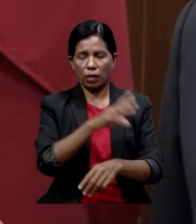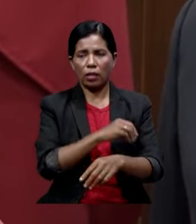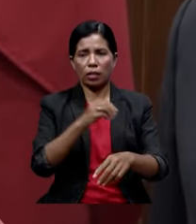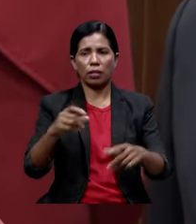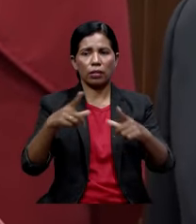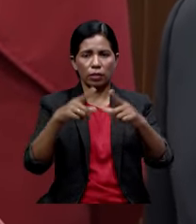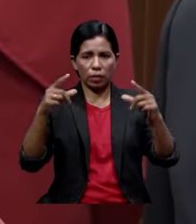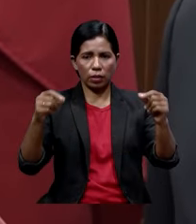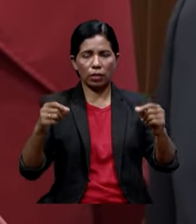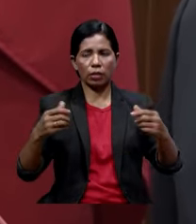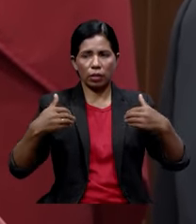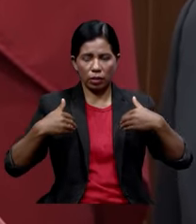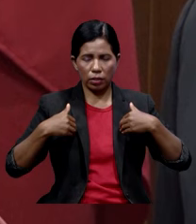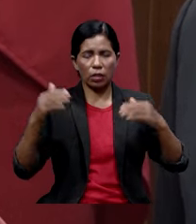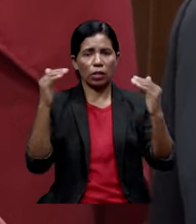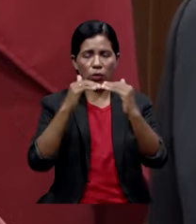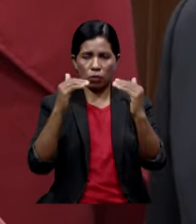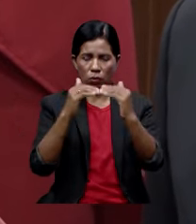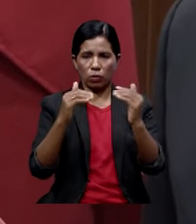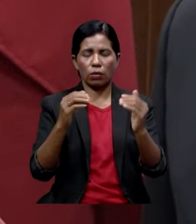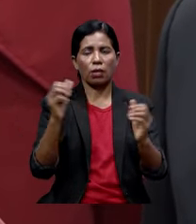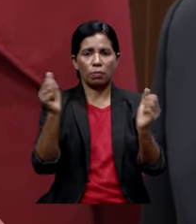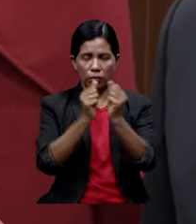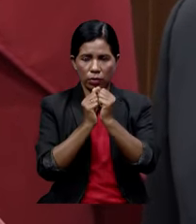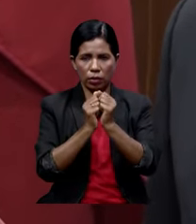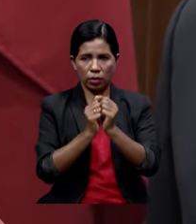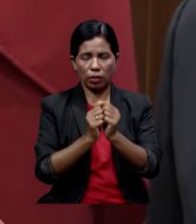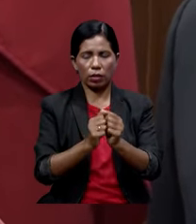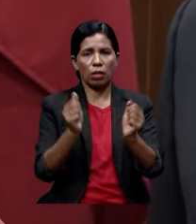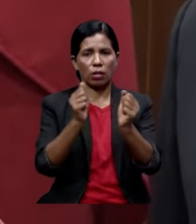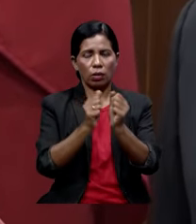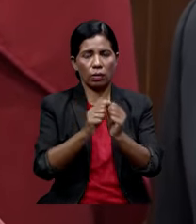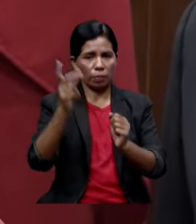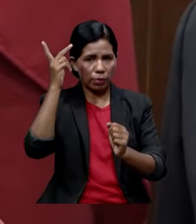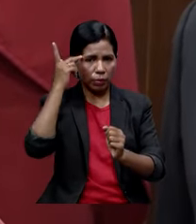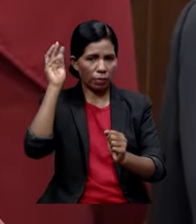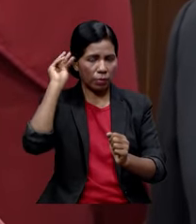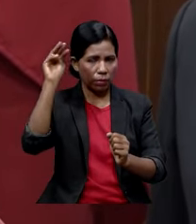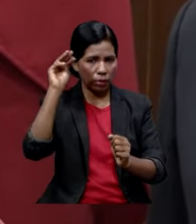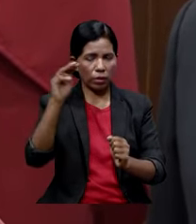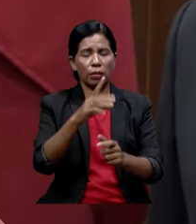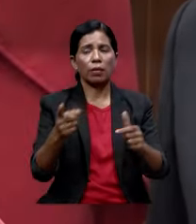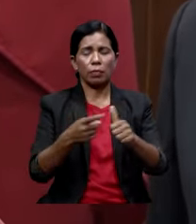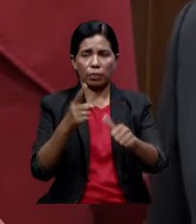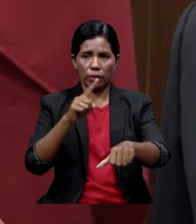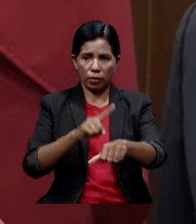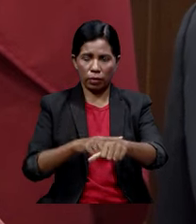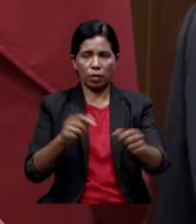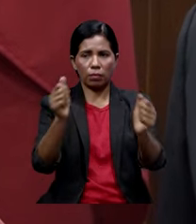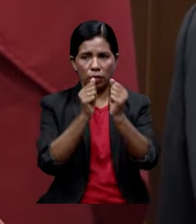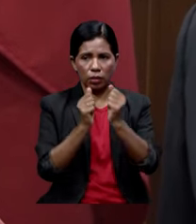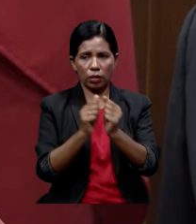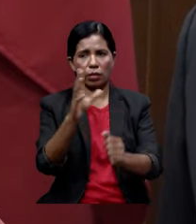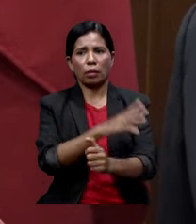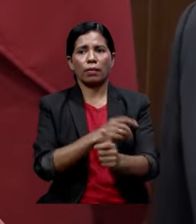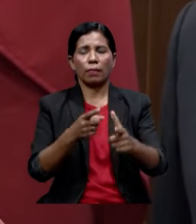Japão, teve a reunião com excelência pela primeira vez como